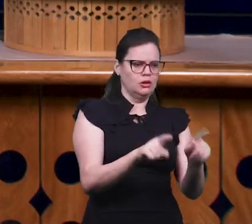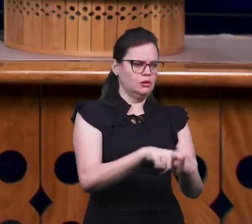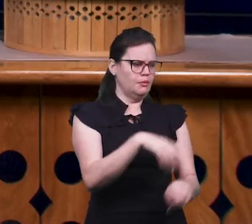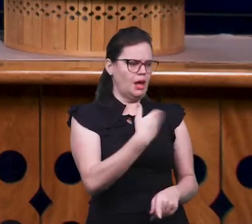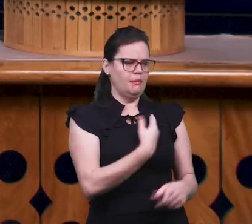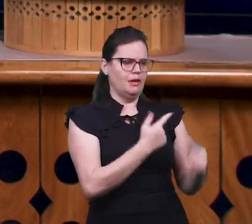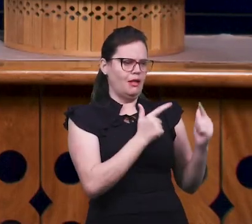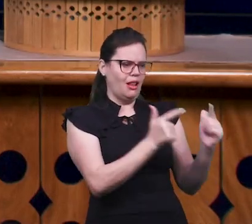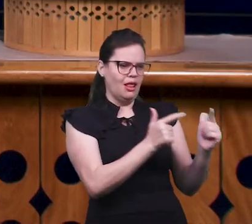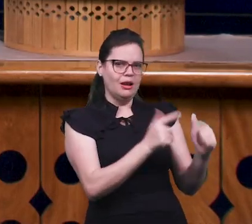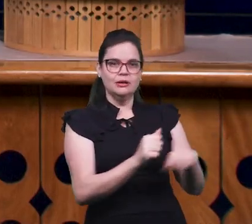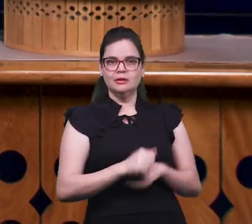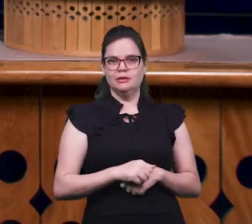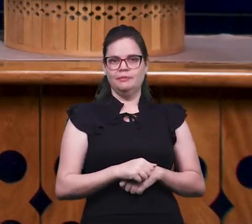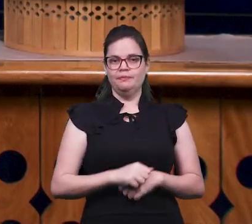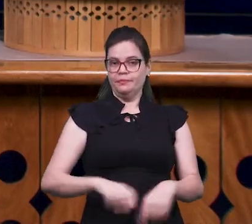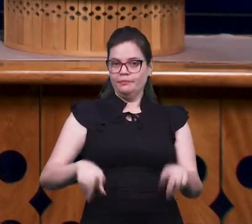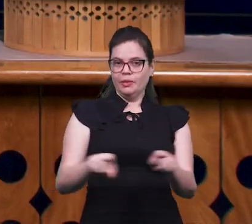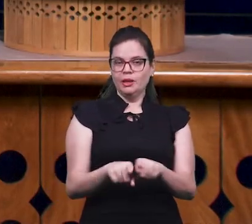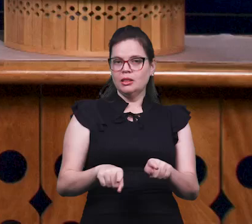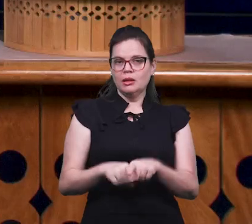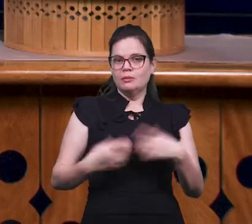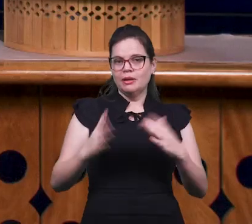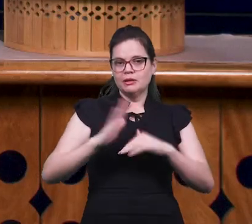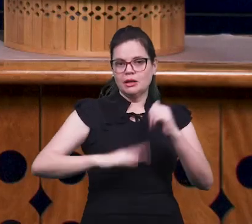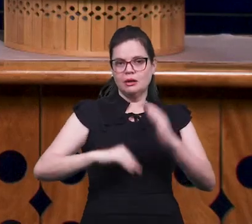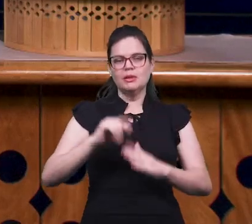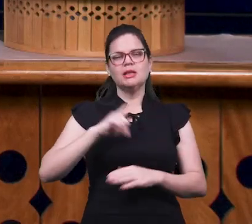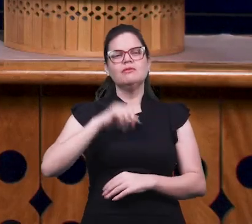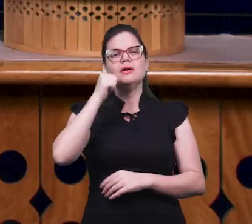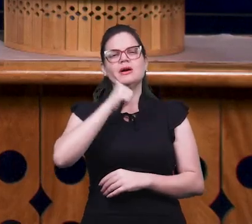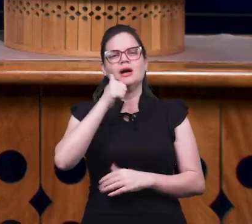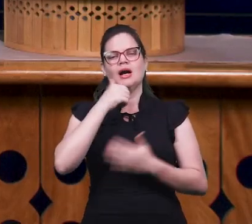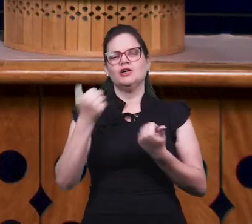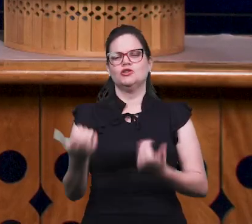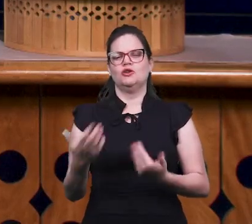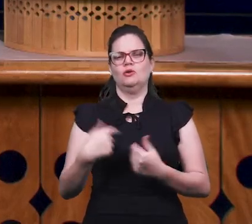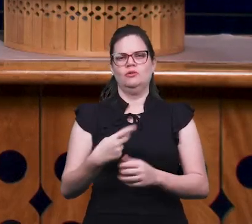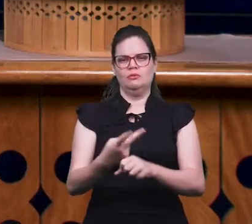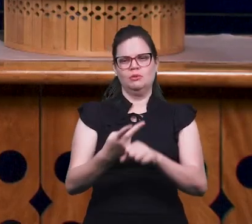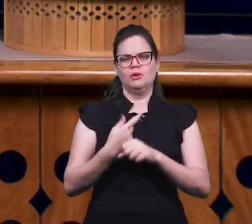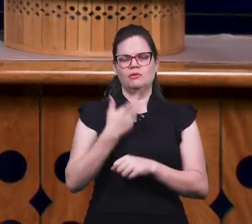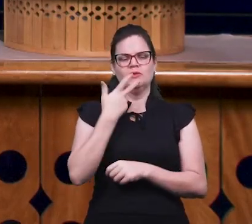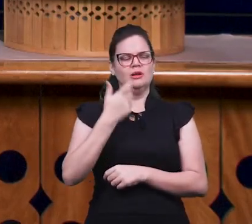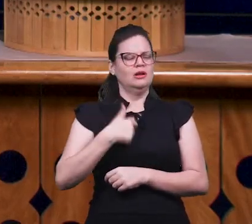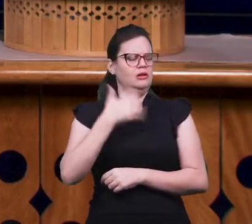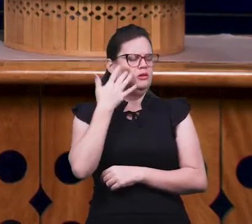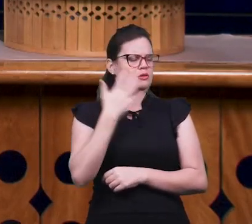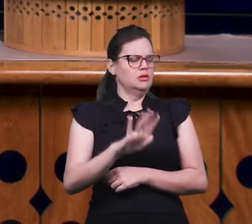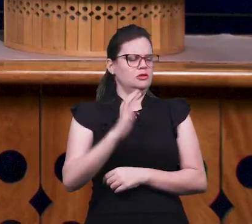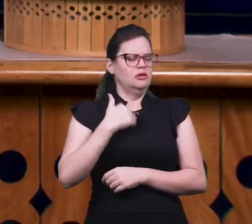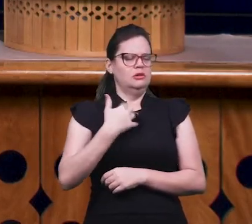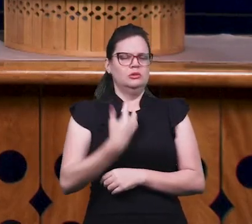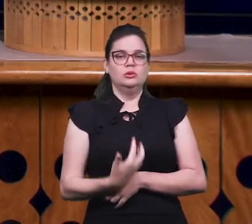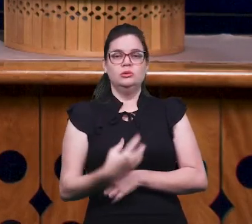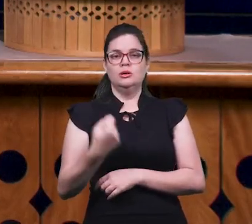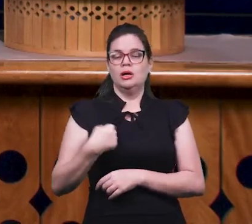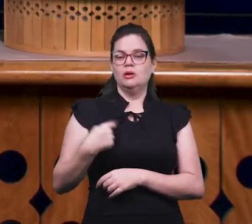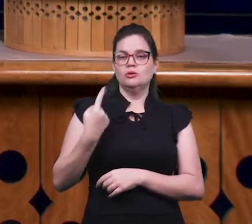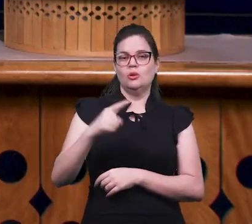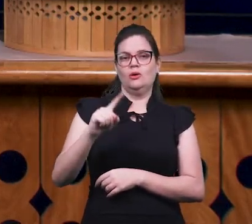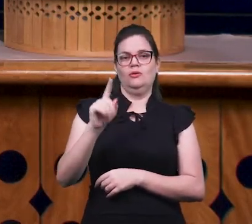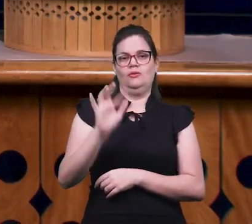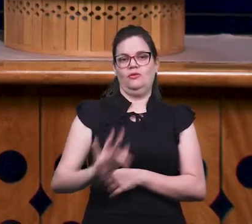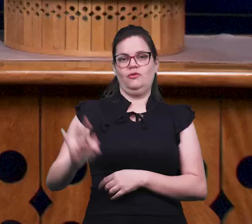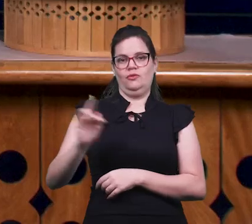dele. Mas uma jovem me procurou uma vez e falou assim, pastor, eu não sei o que eu faço. Eu sou a única, estou na universidade,